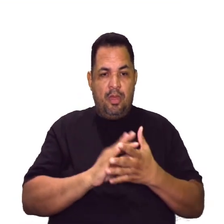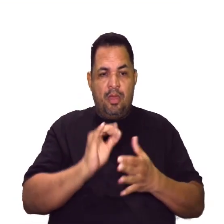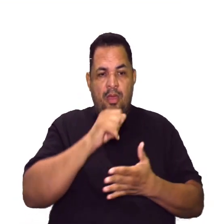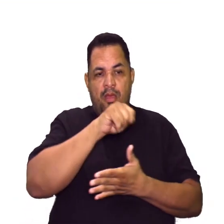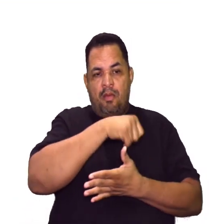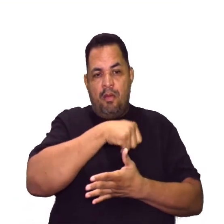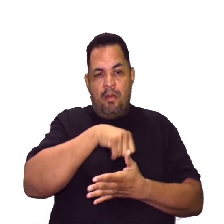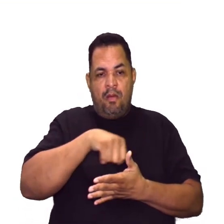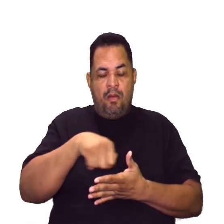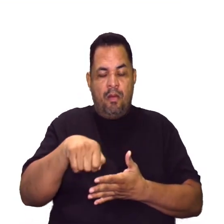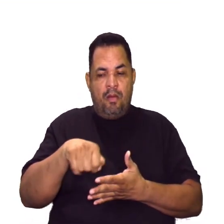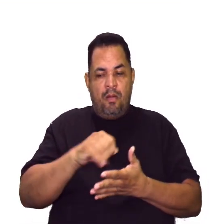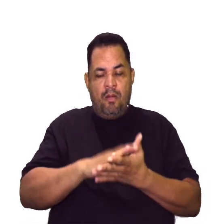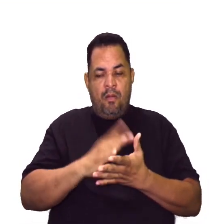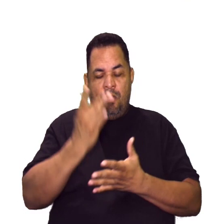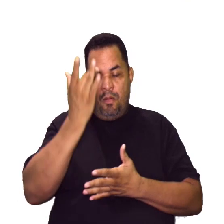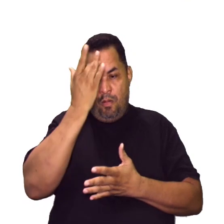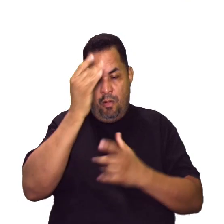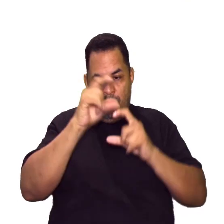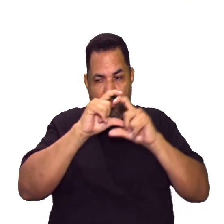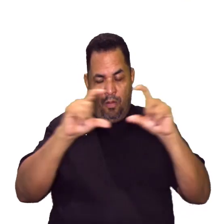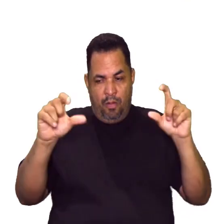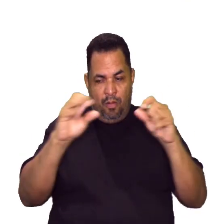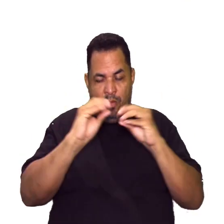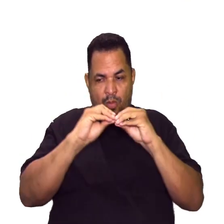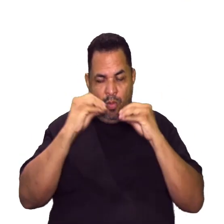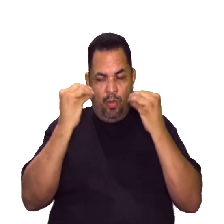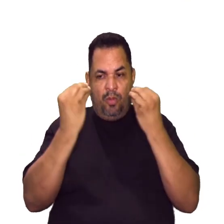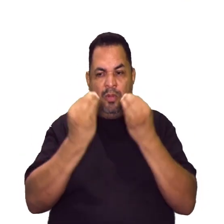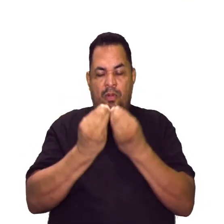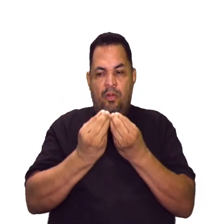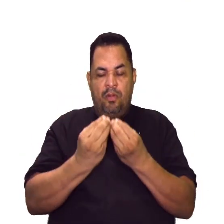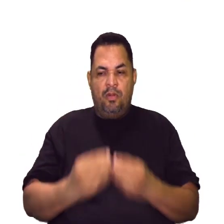Escreva a forma eletrônica da substância